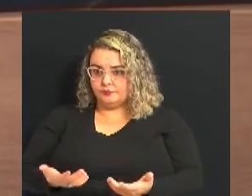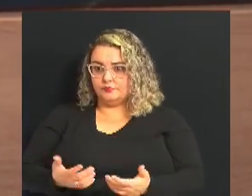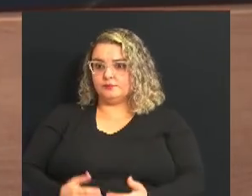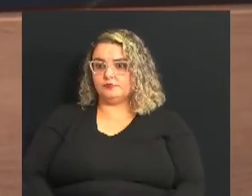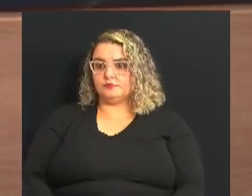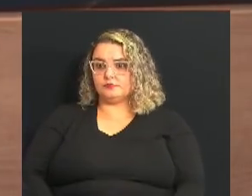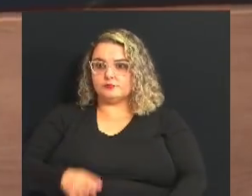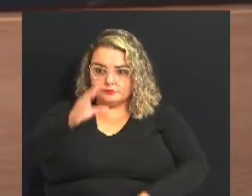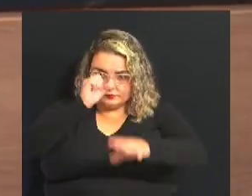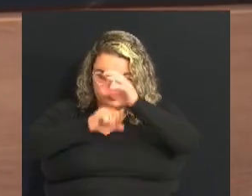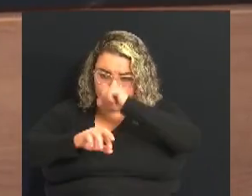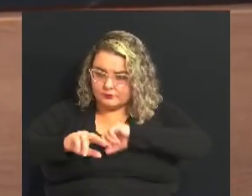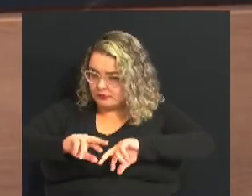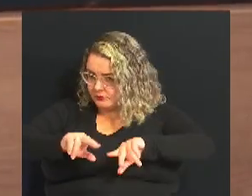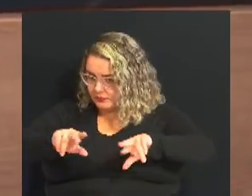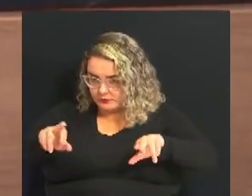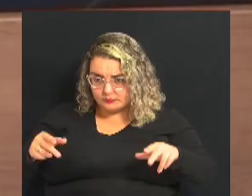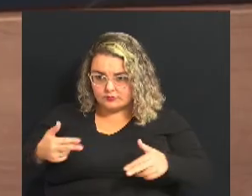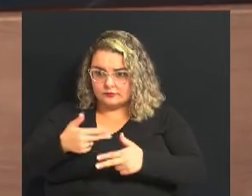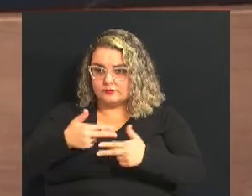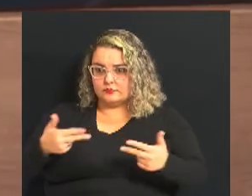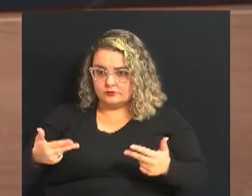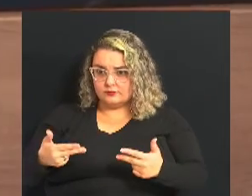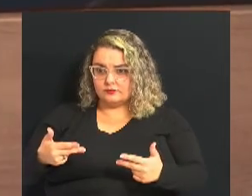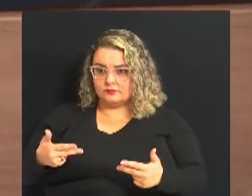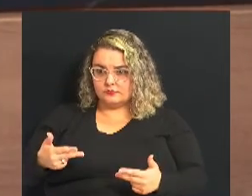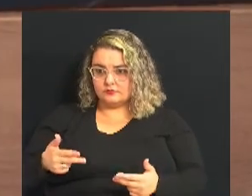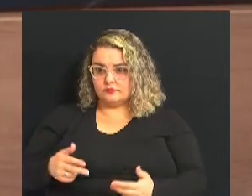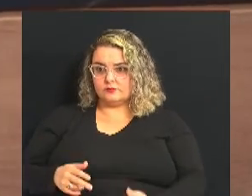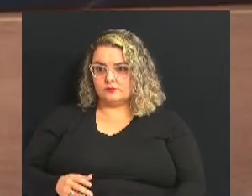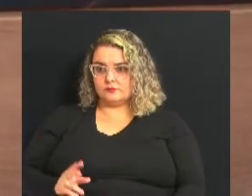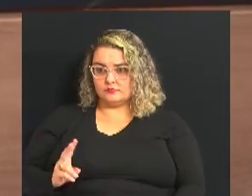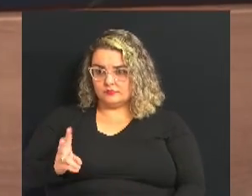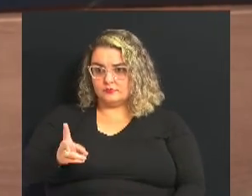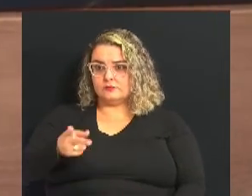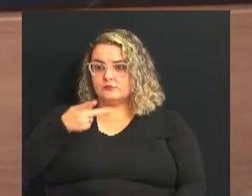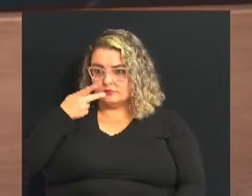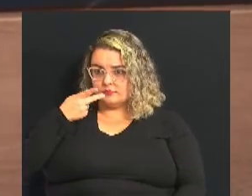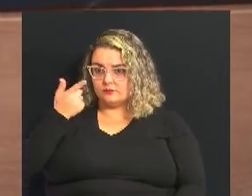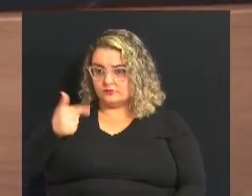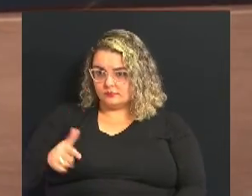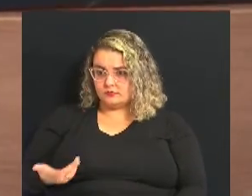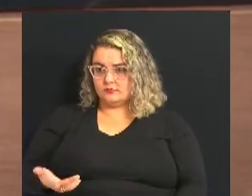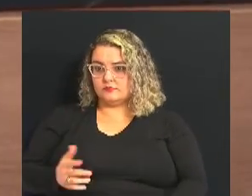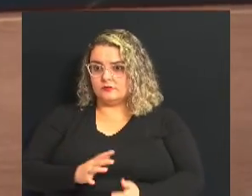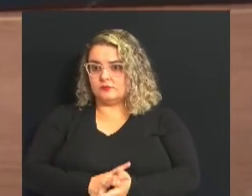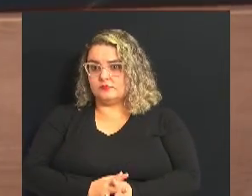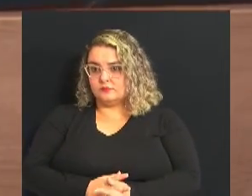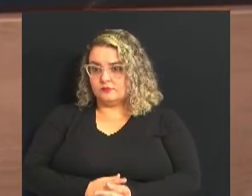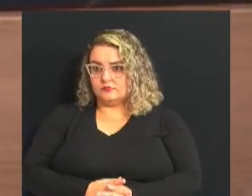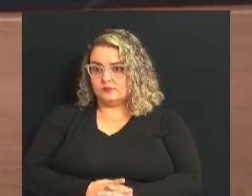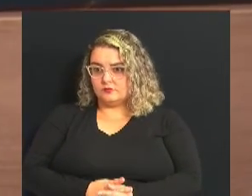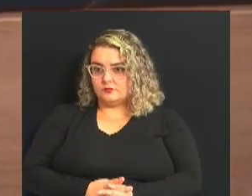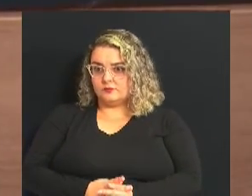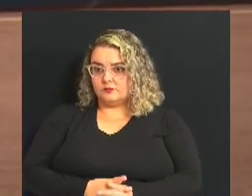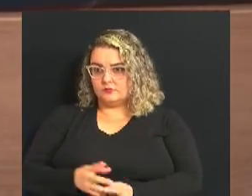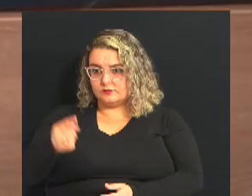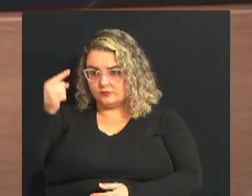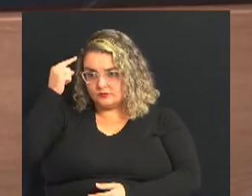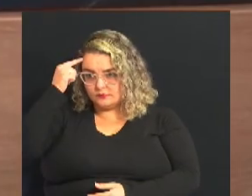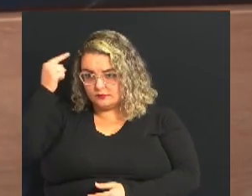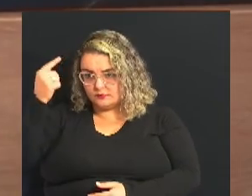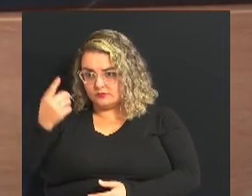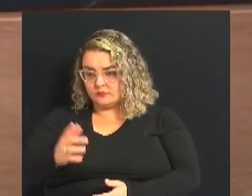aprendi várias coisas, sempre gosto de repetir. E uma delas, né? Um pensamento de Maquiavel, ou